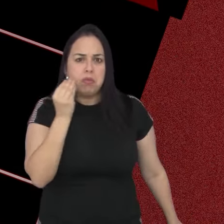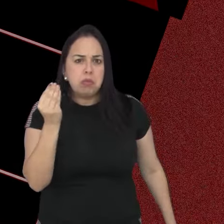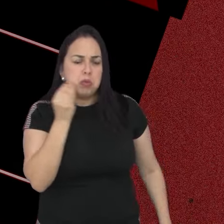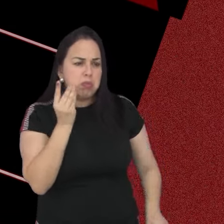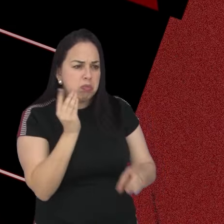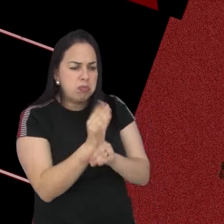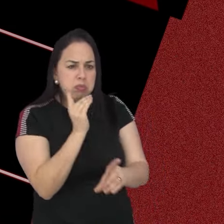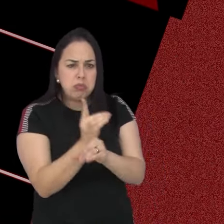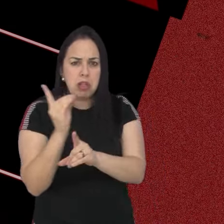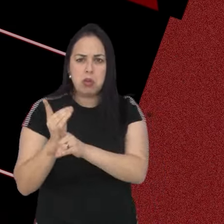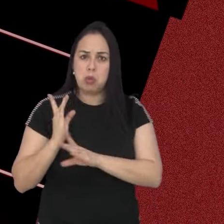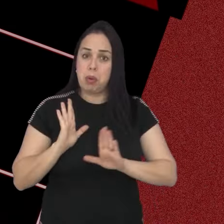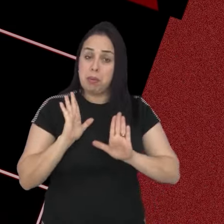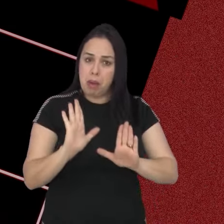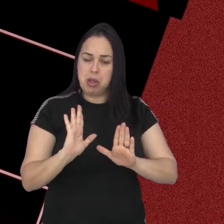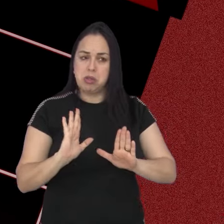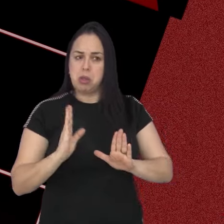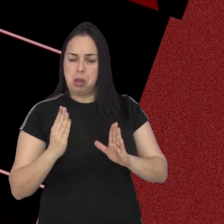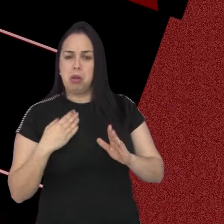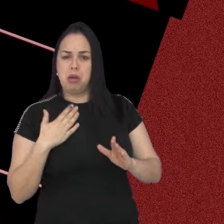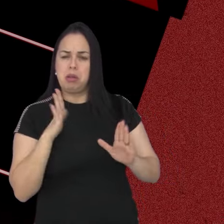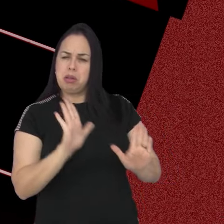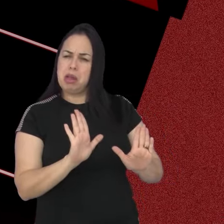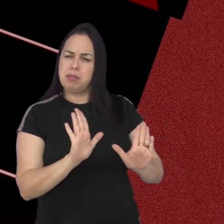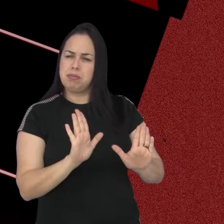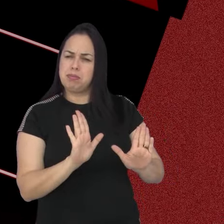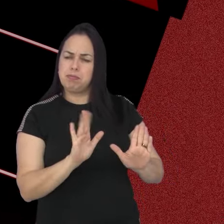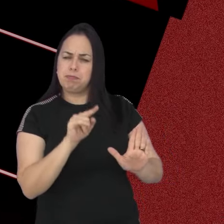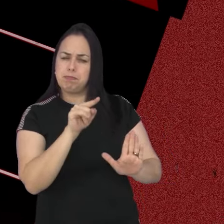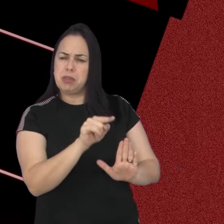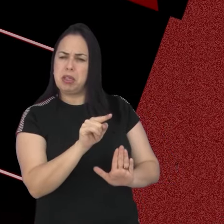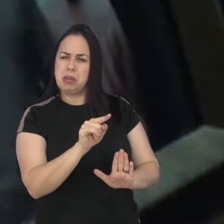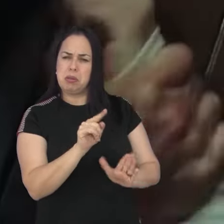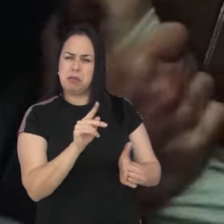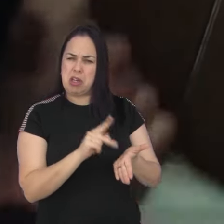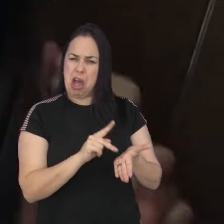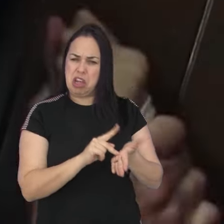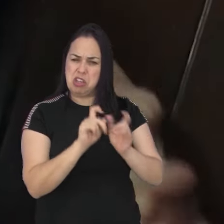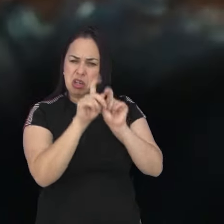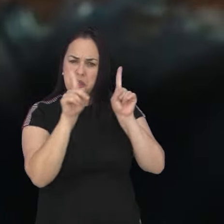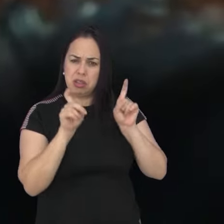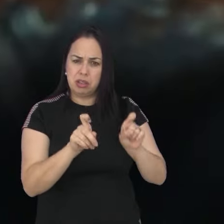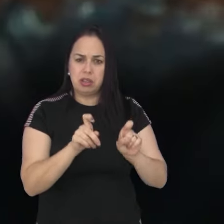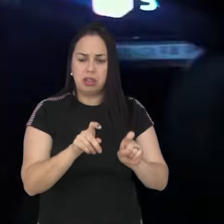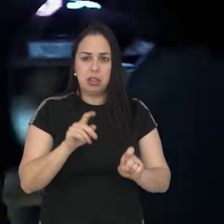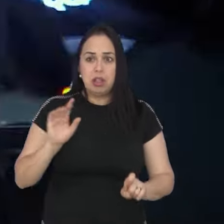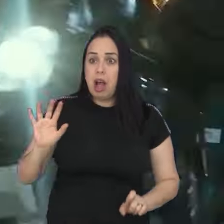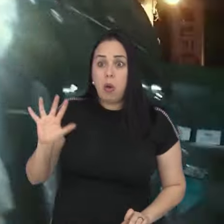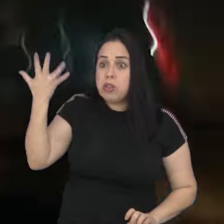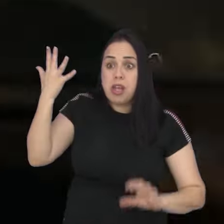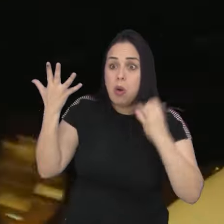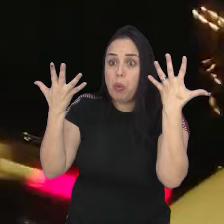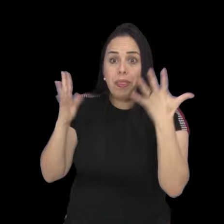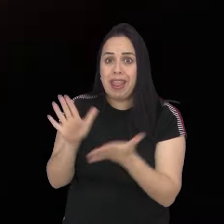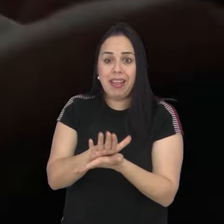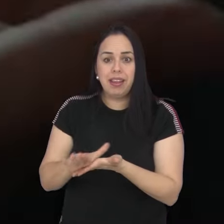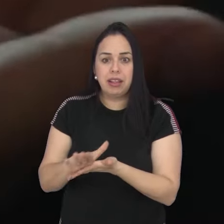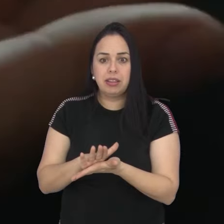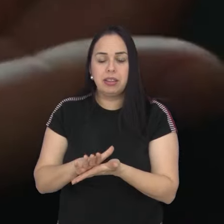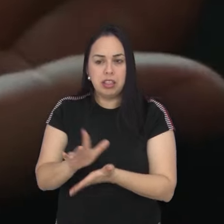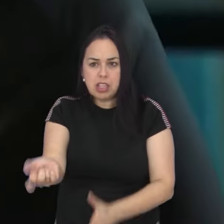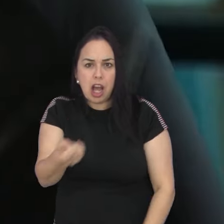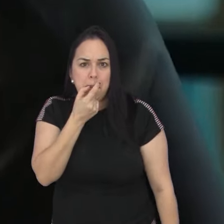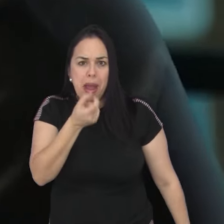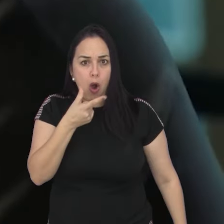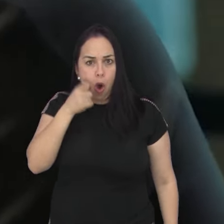revelações surpreendentes que colocam a realidade em xeque. Nenhuma daquelas coisas aconteceu. O remédio,